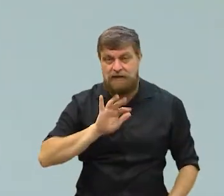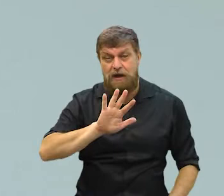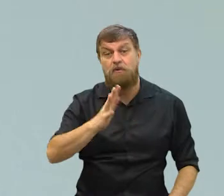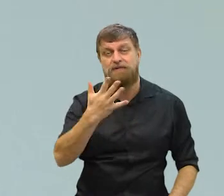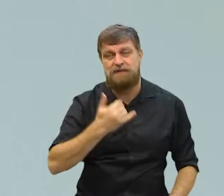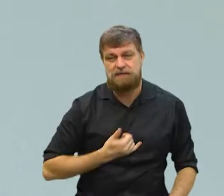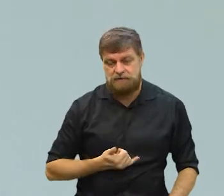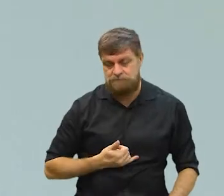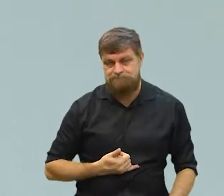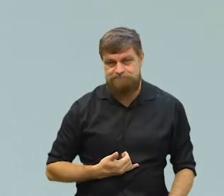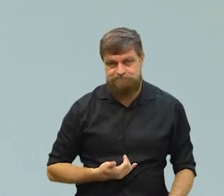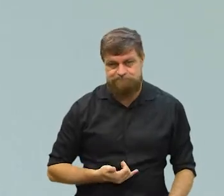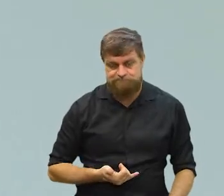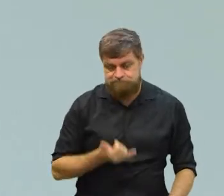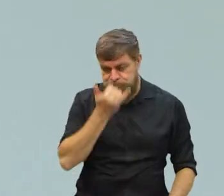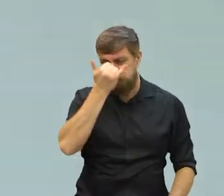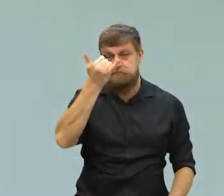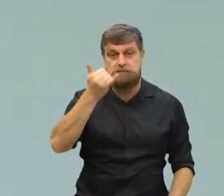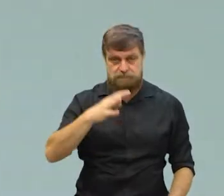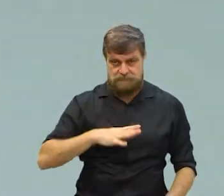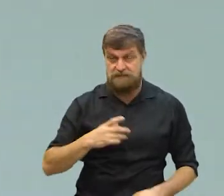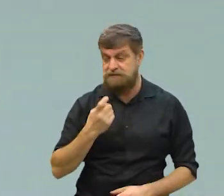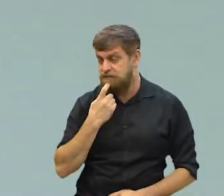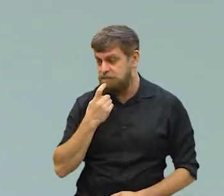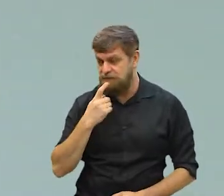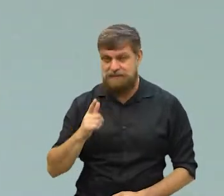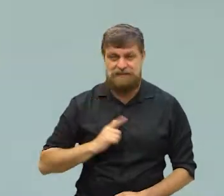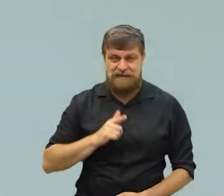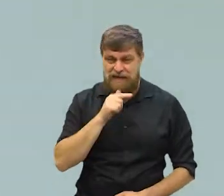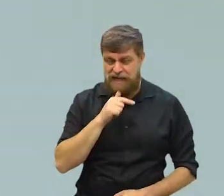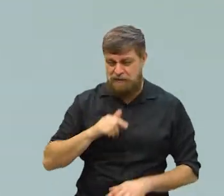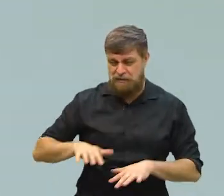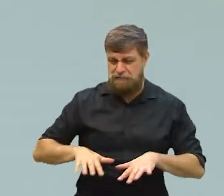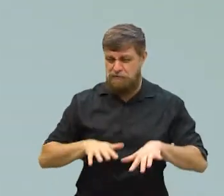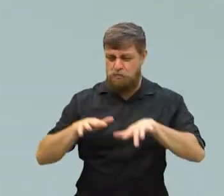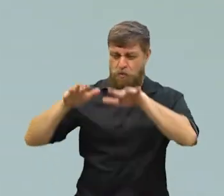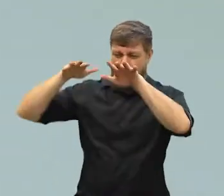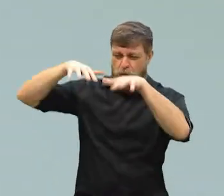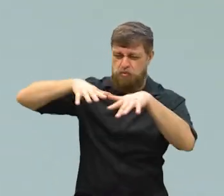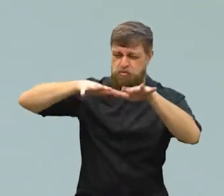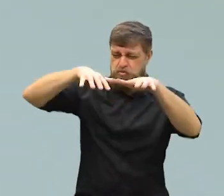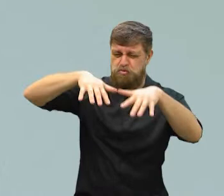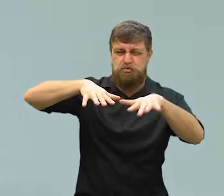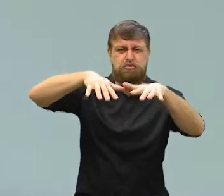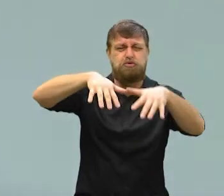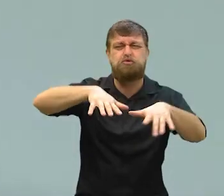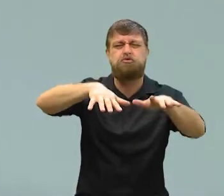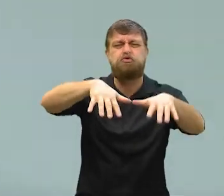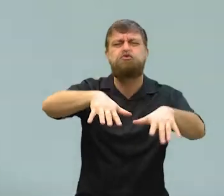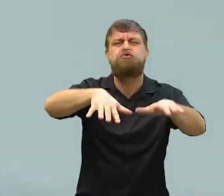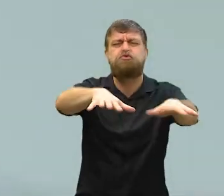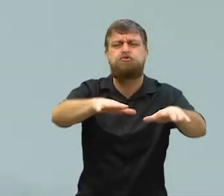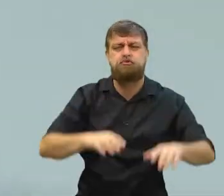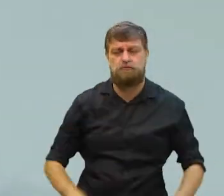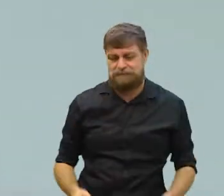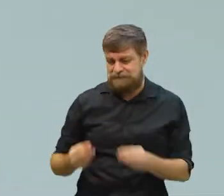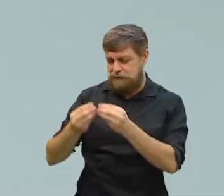consequência da cidade on Campinas e é urgente de mutações causando